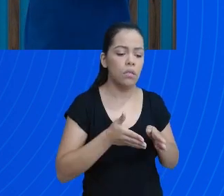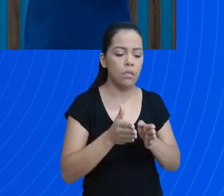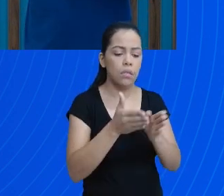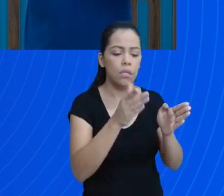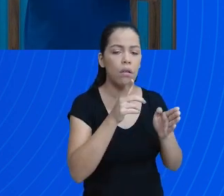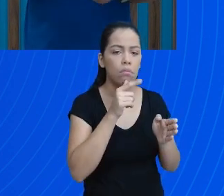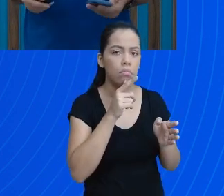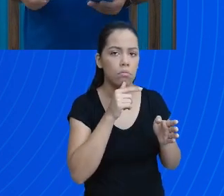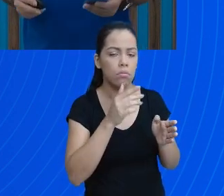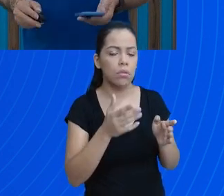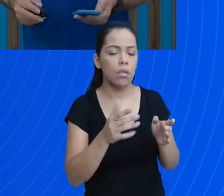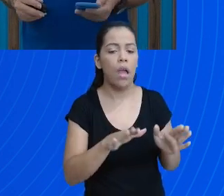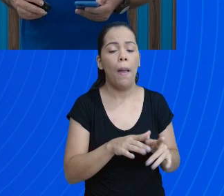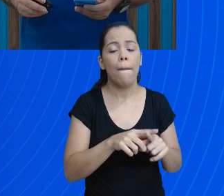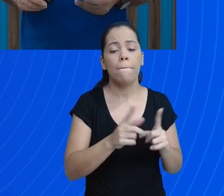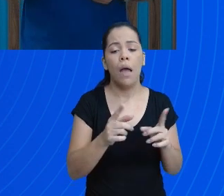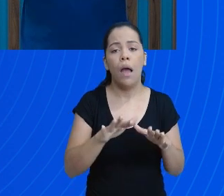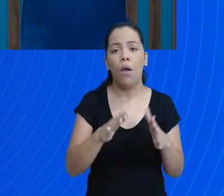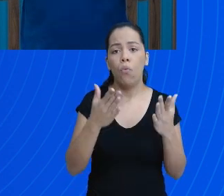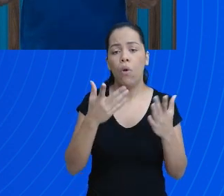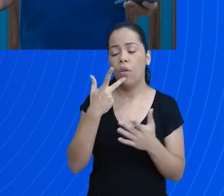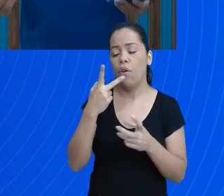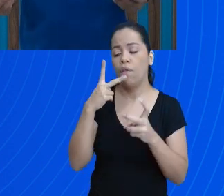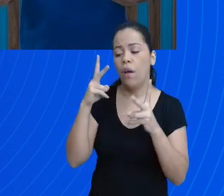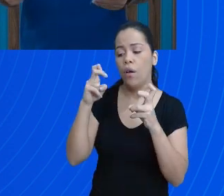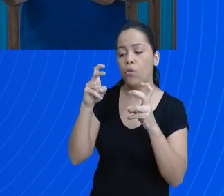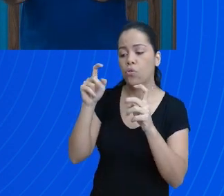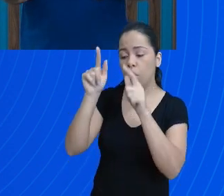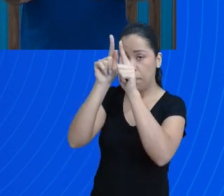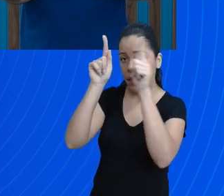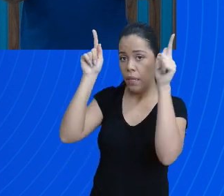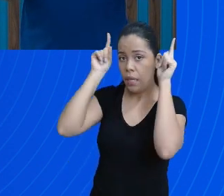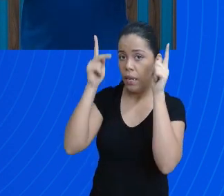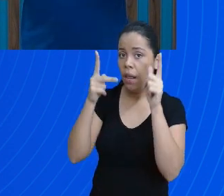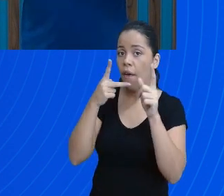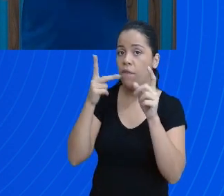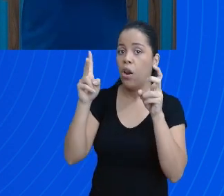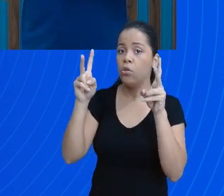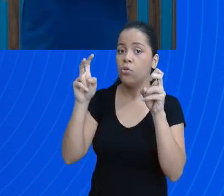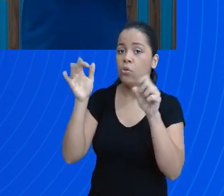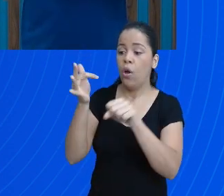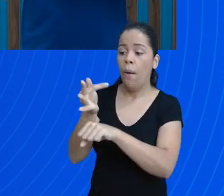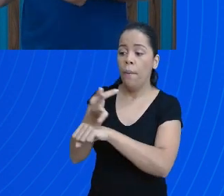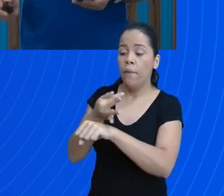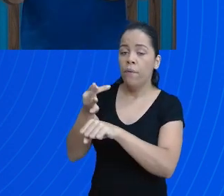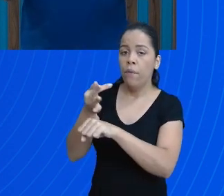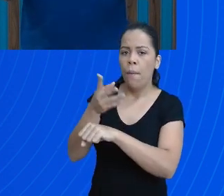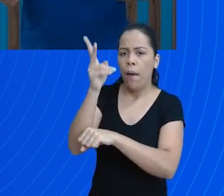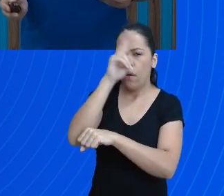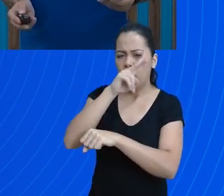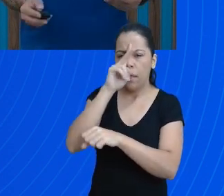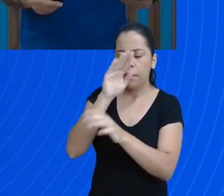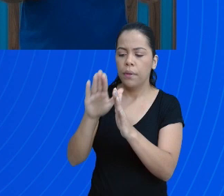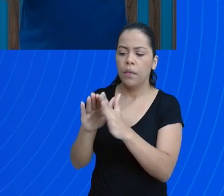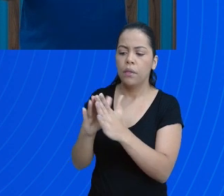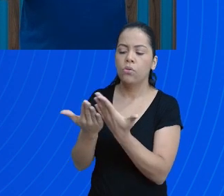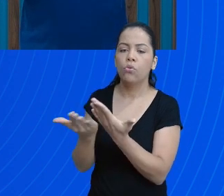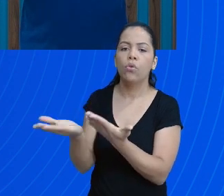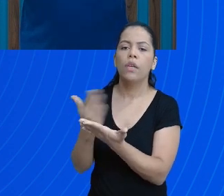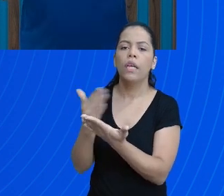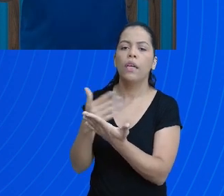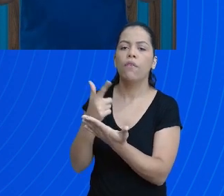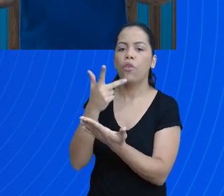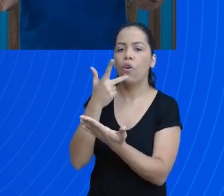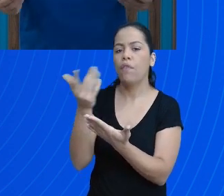quando a gente fala do grego, a gente está falando do formal, ou seja, daquele livro que eu comentei, né, dos elementos, que é aquele livro em